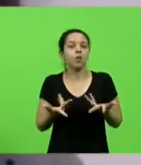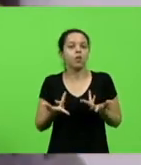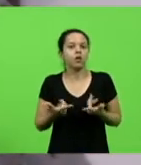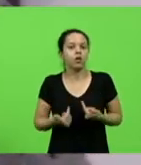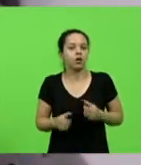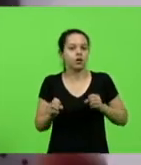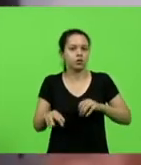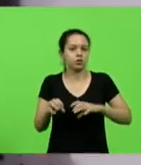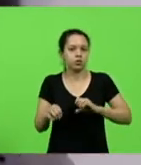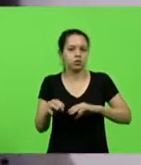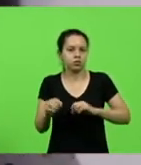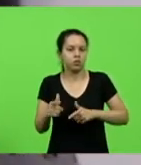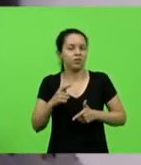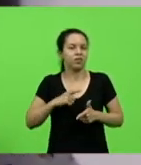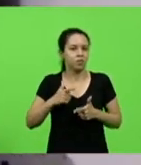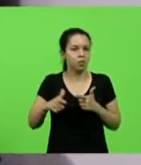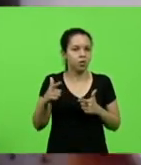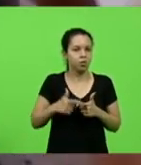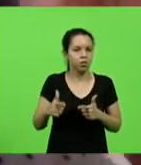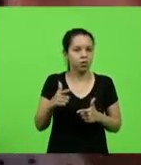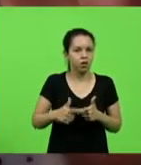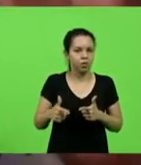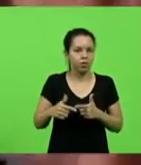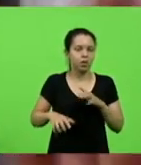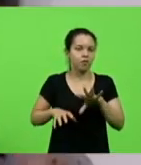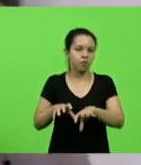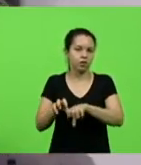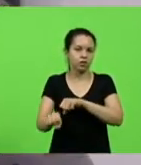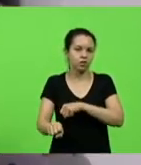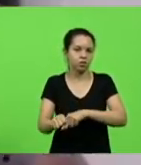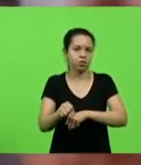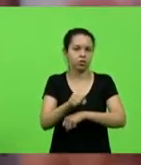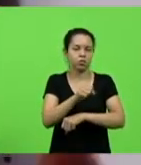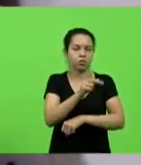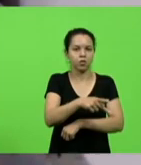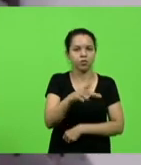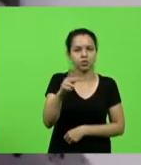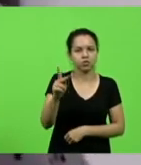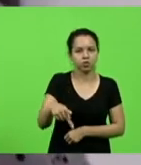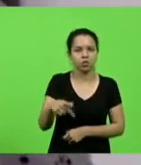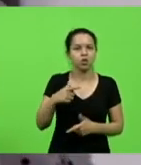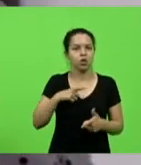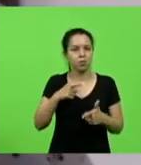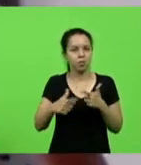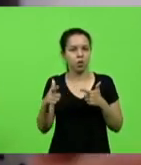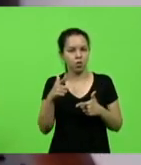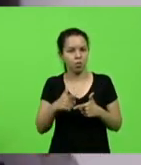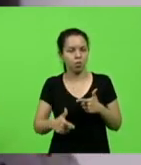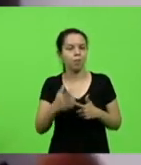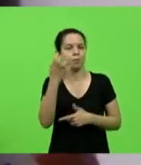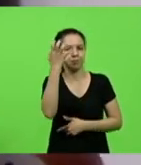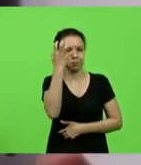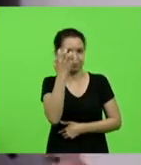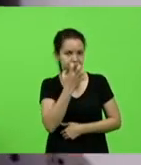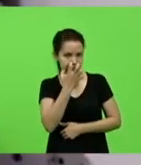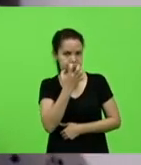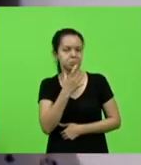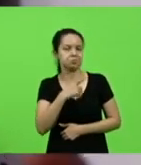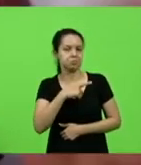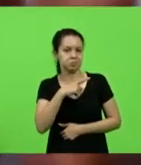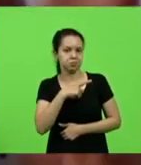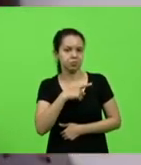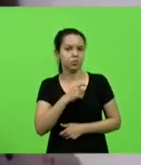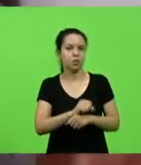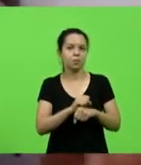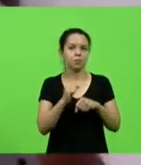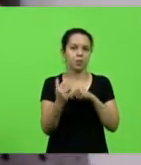com problemas na formação de professores, com problemas seríssimos. E a pandemia tem